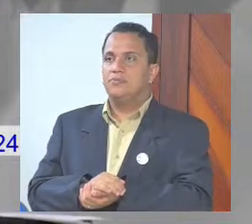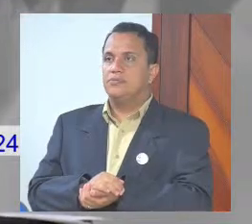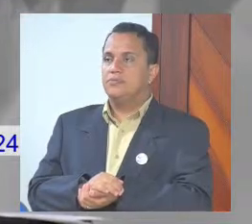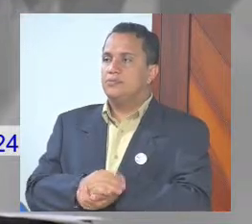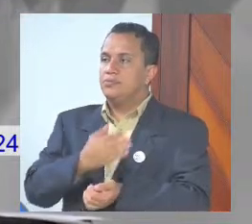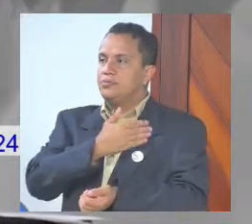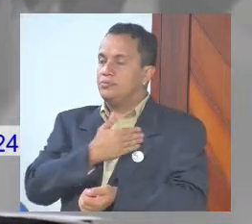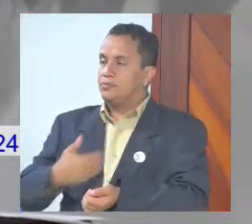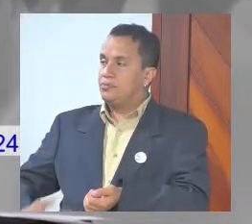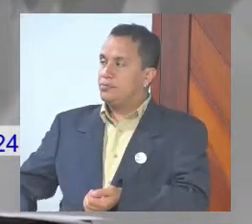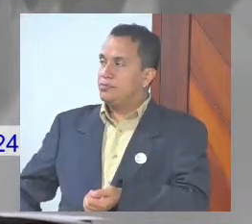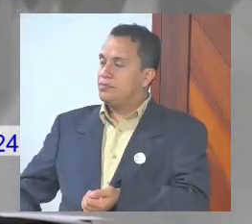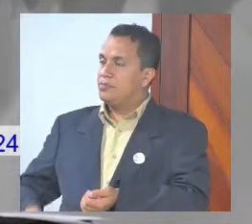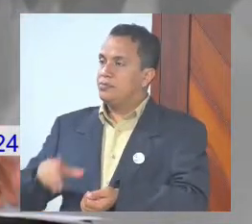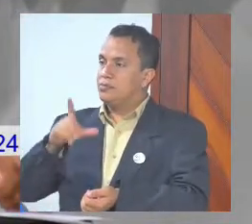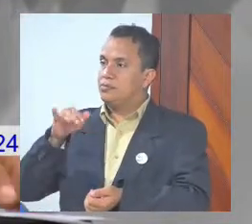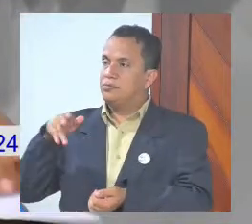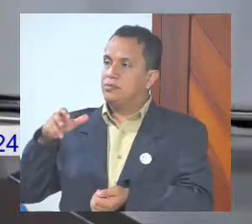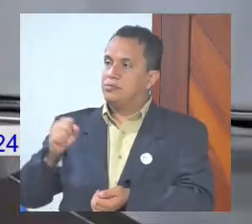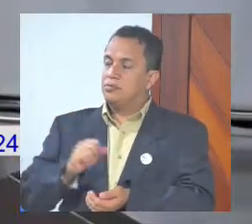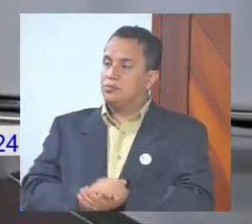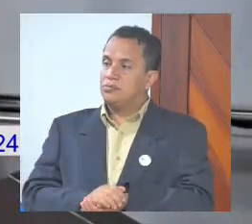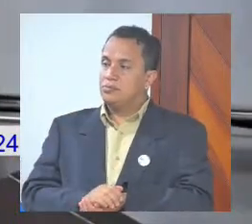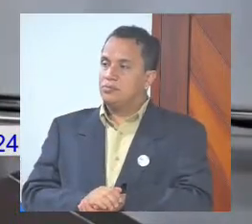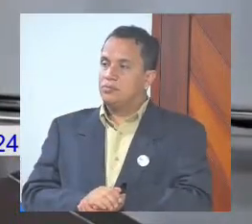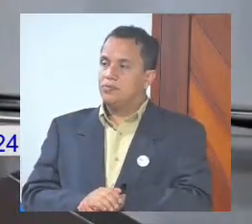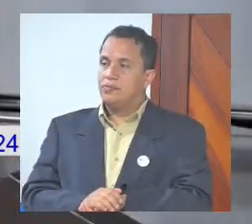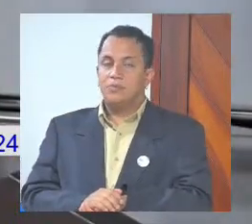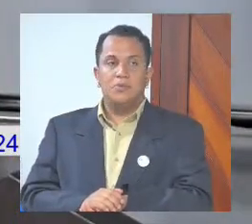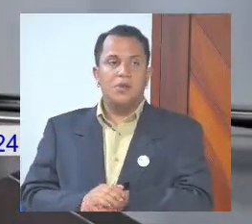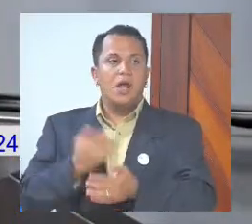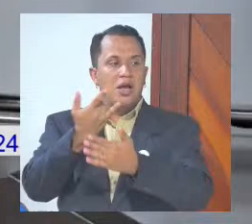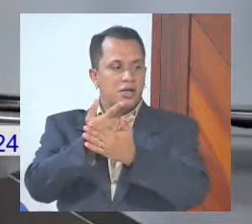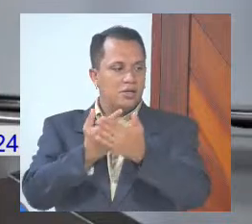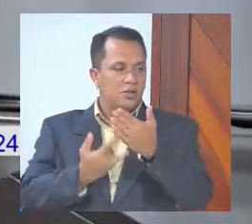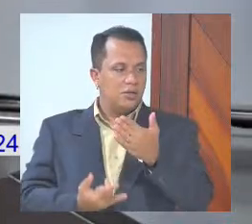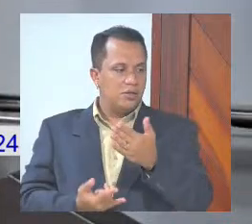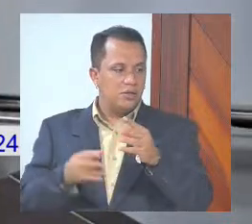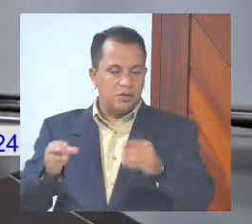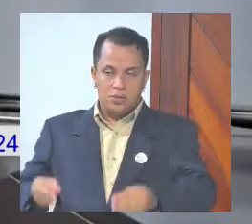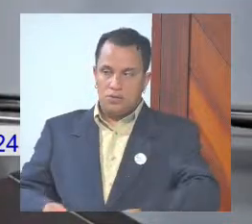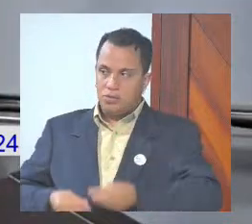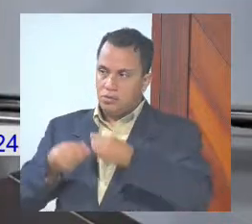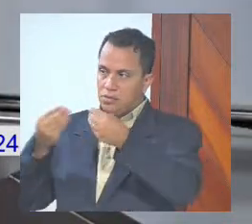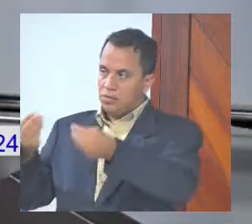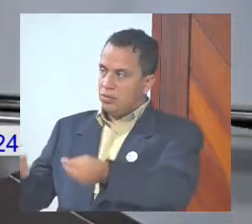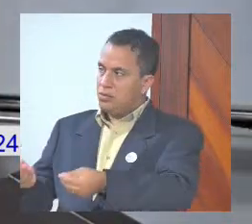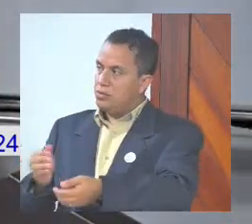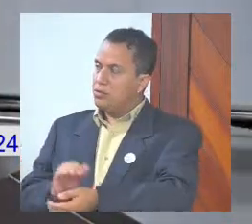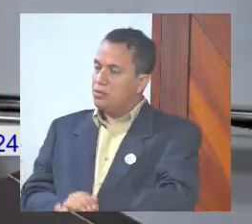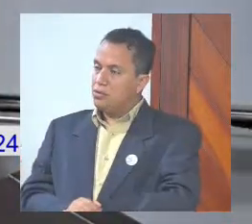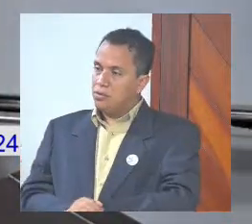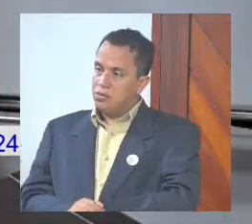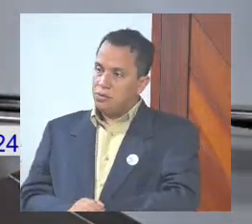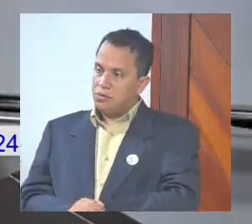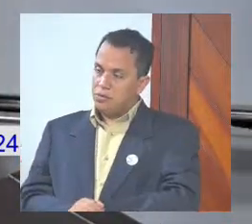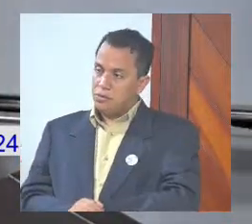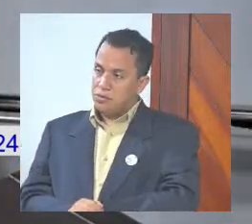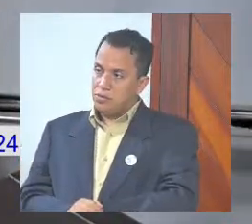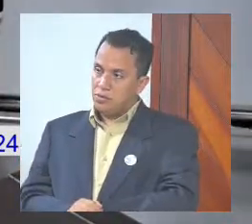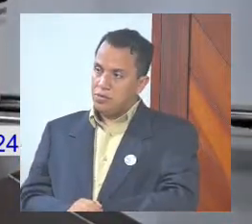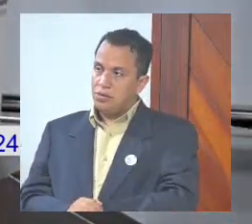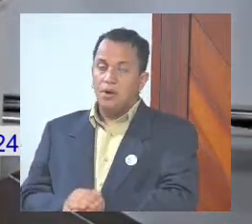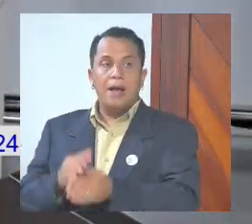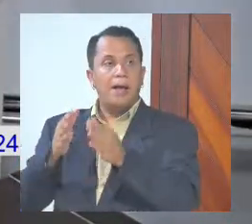Senhor presidente Lucas, esse documento entregarei em vossas mãos com